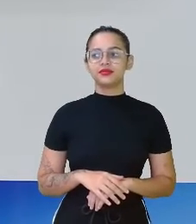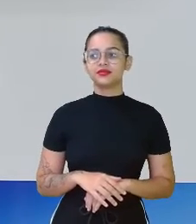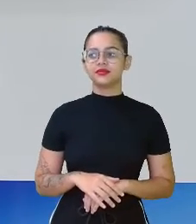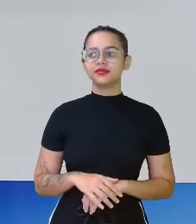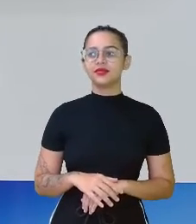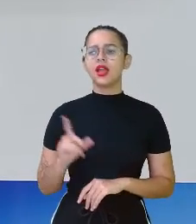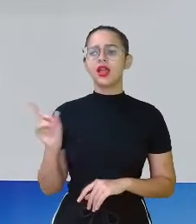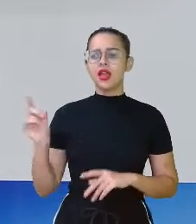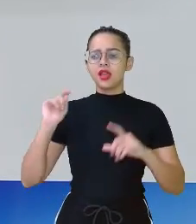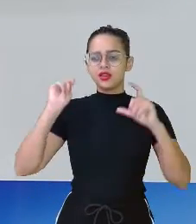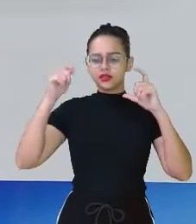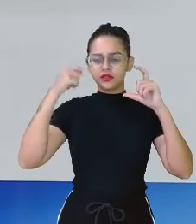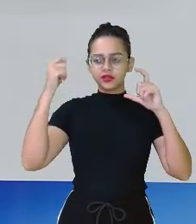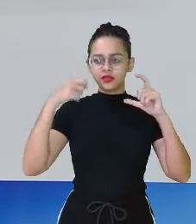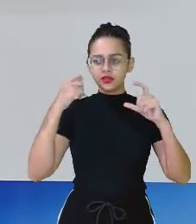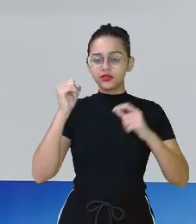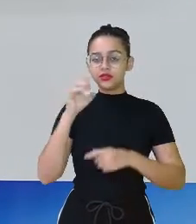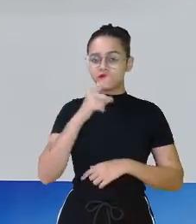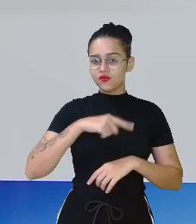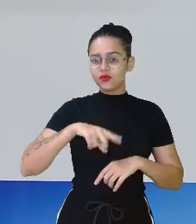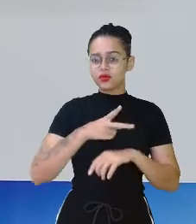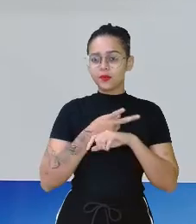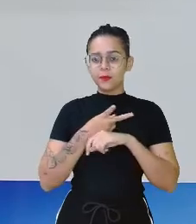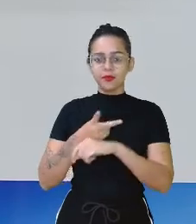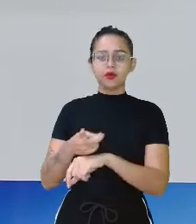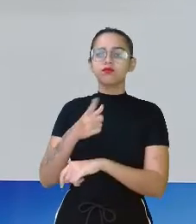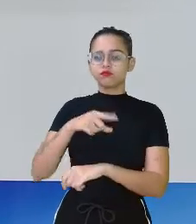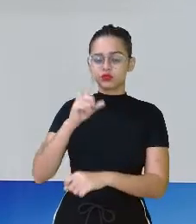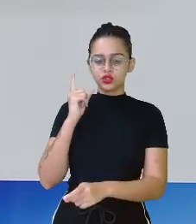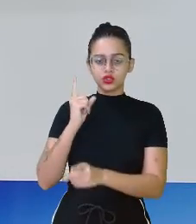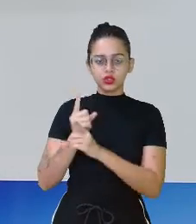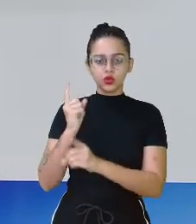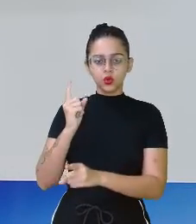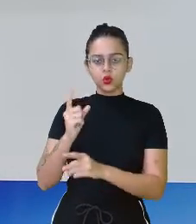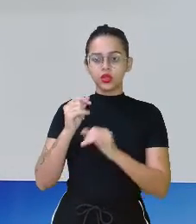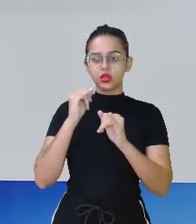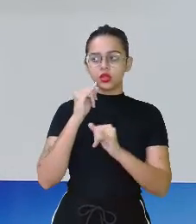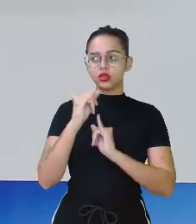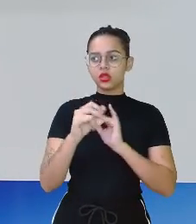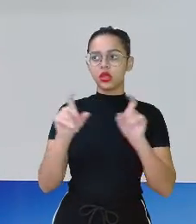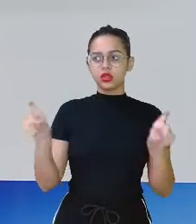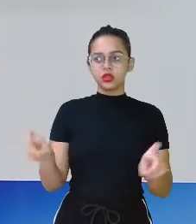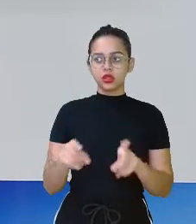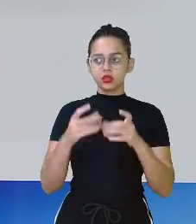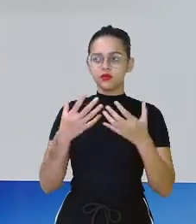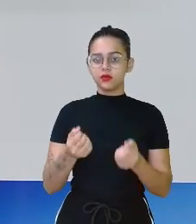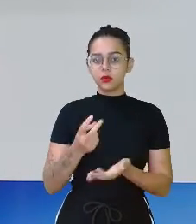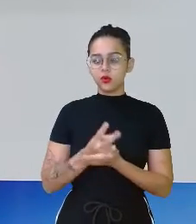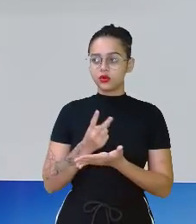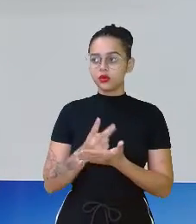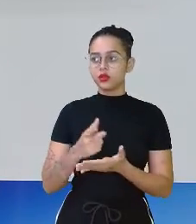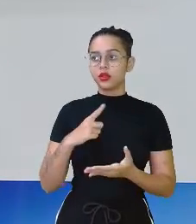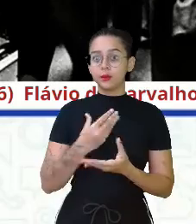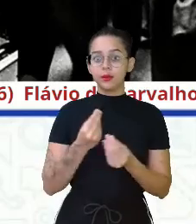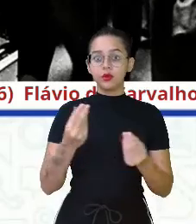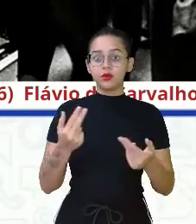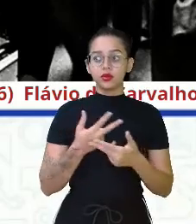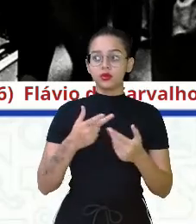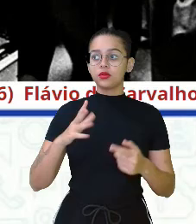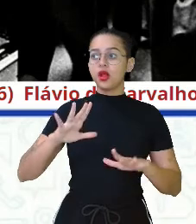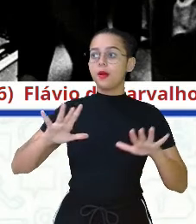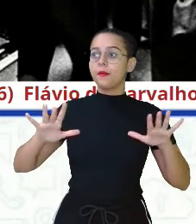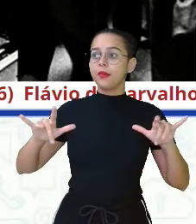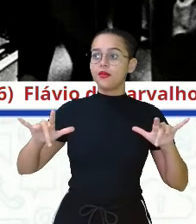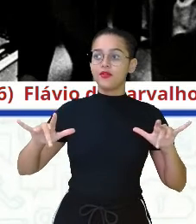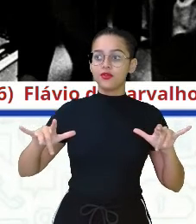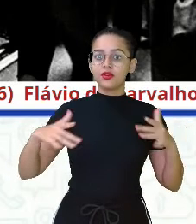Tem esse vídeo, né? Se vocês procurarem, vocês encontram na internet. Vamos seguir que ainda tem muita coisa. A performance,